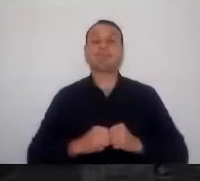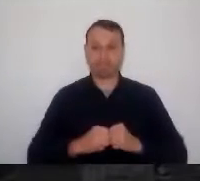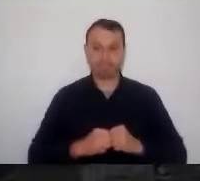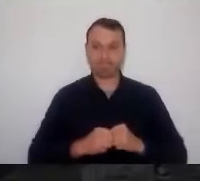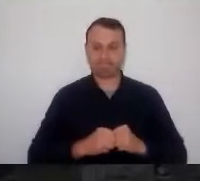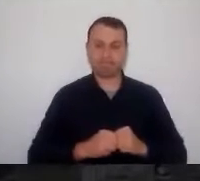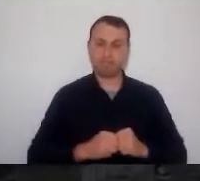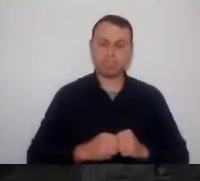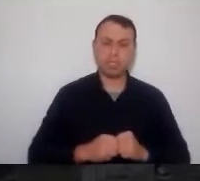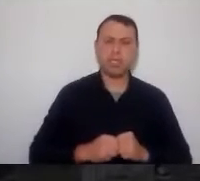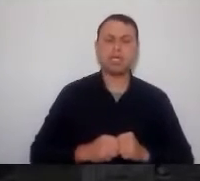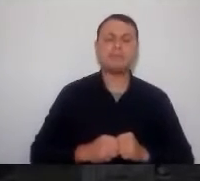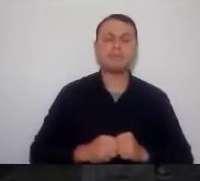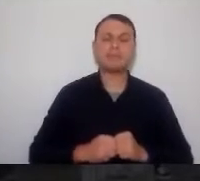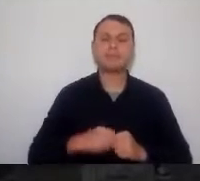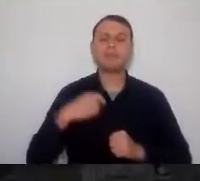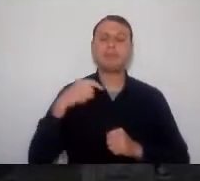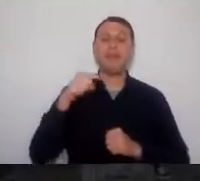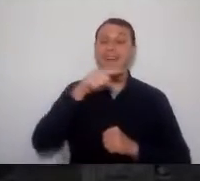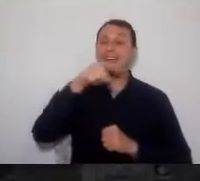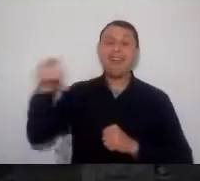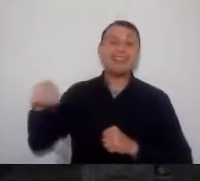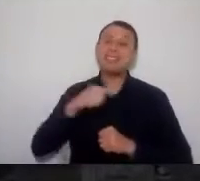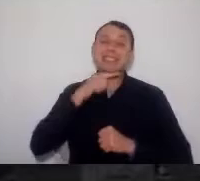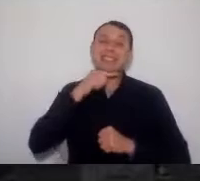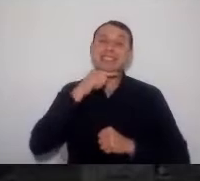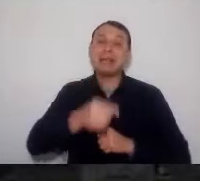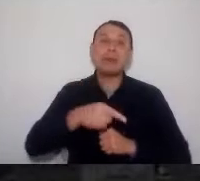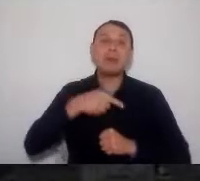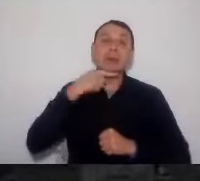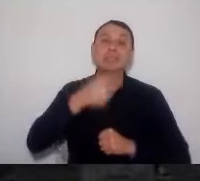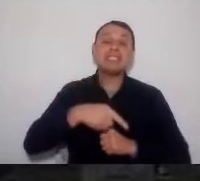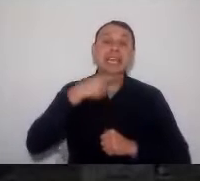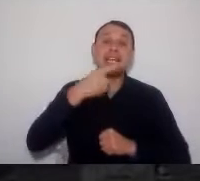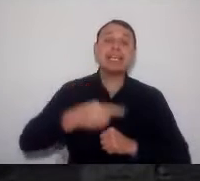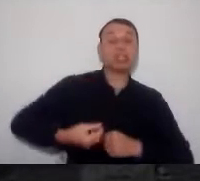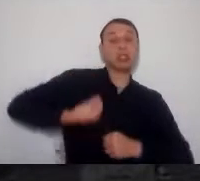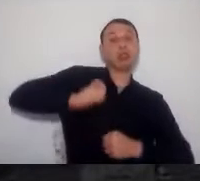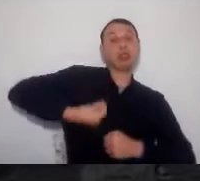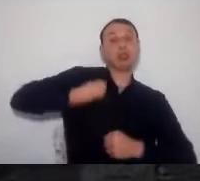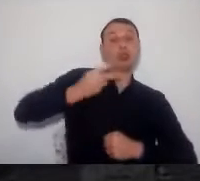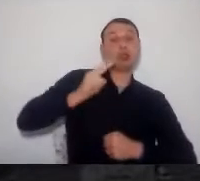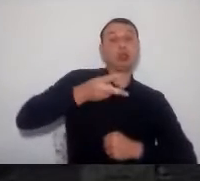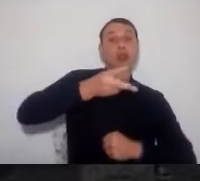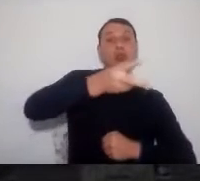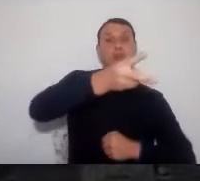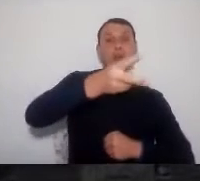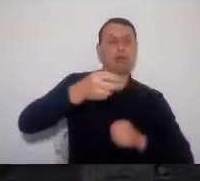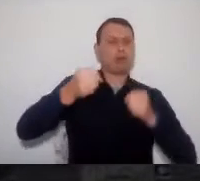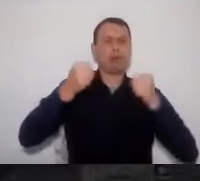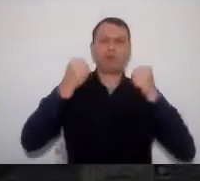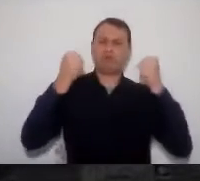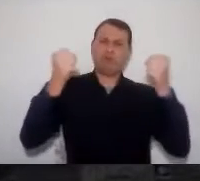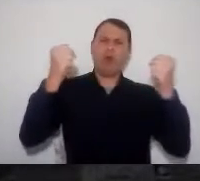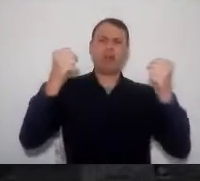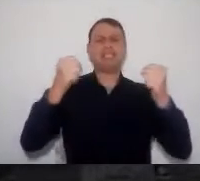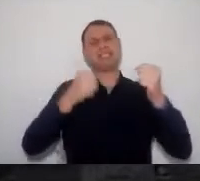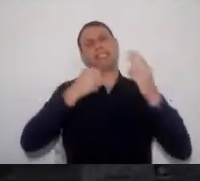não conseguem sobreviver além da possibilidade de sobrevivência com a sua força de